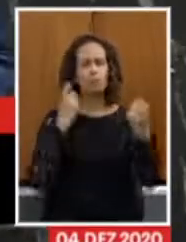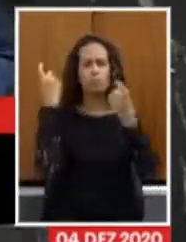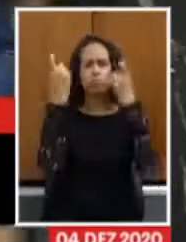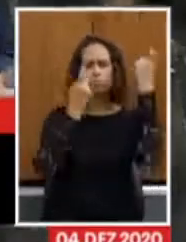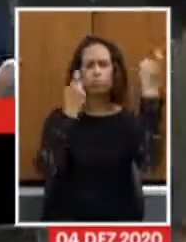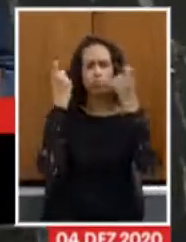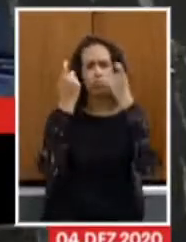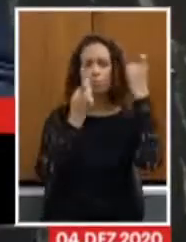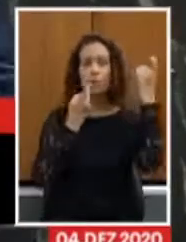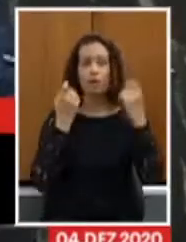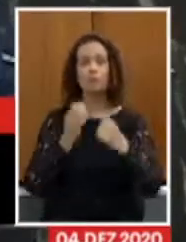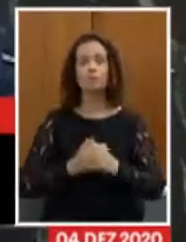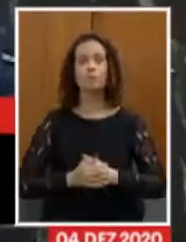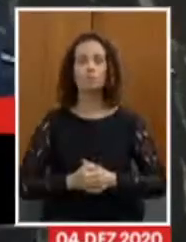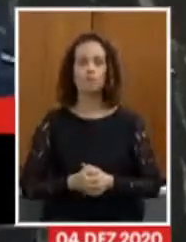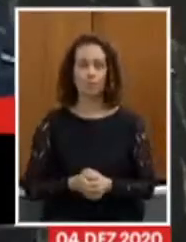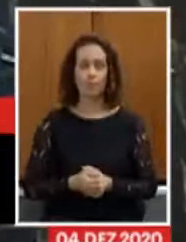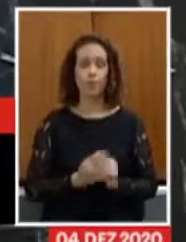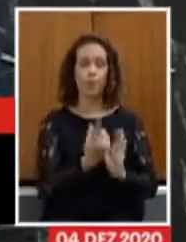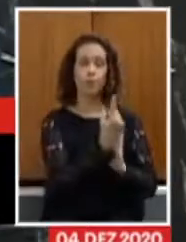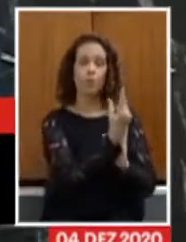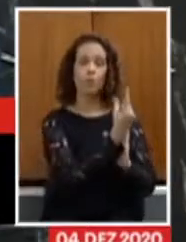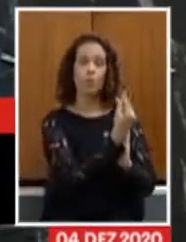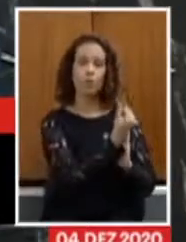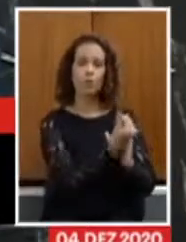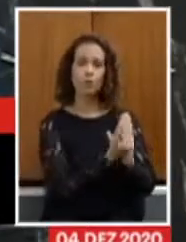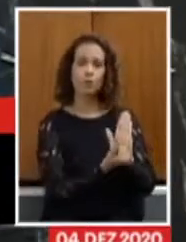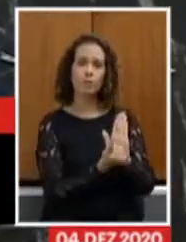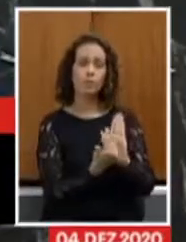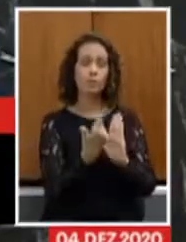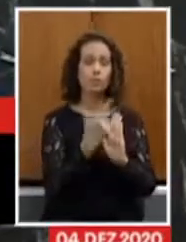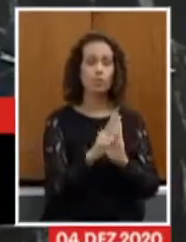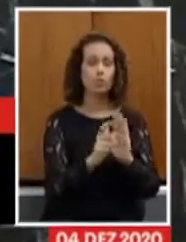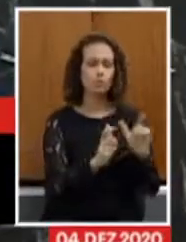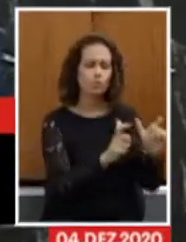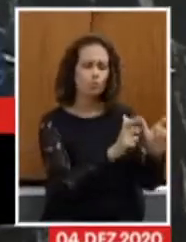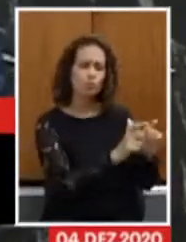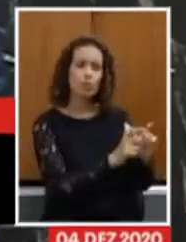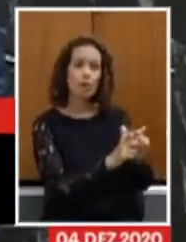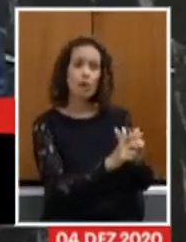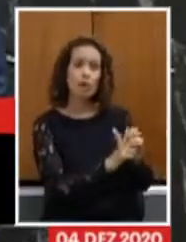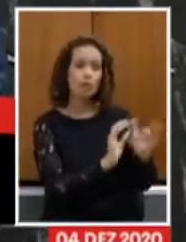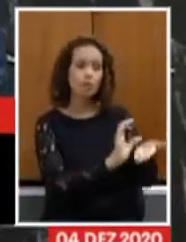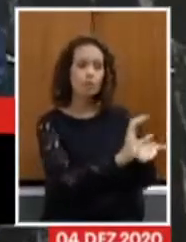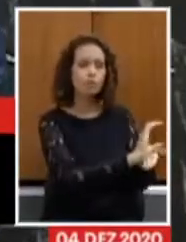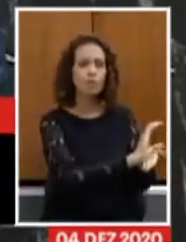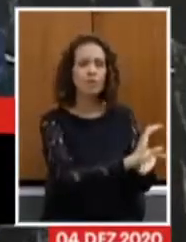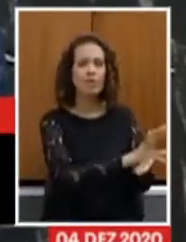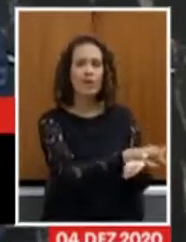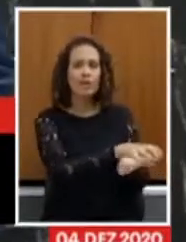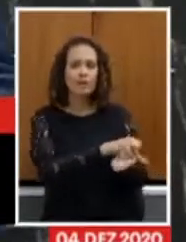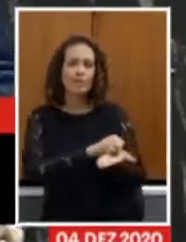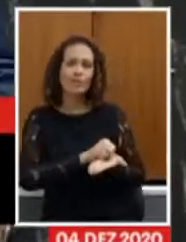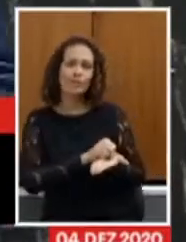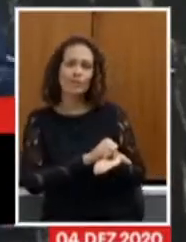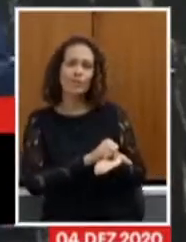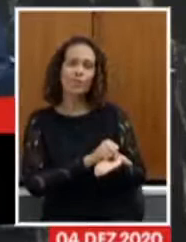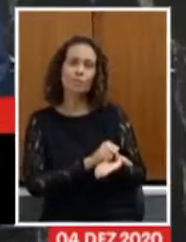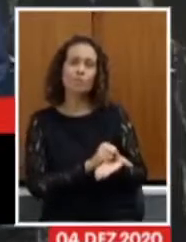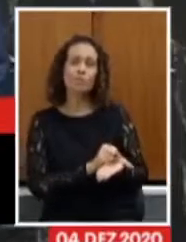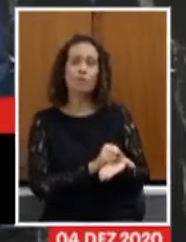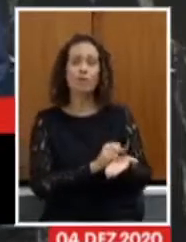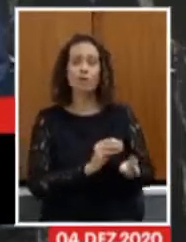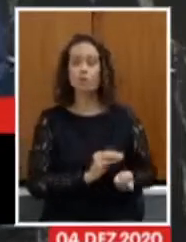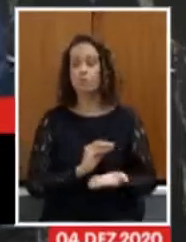estar retirando orçamento de outras áreas para colocar num lugar que